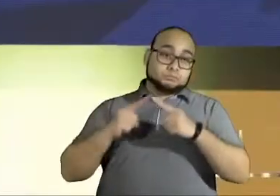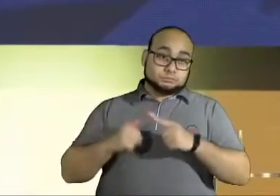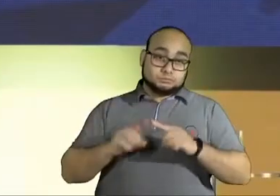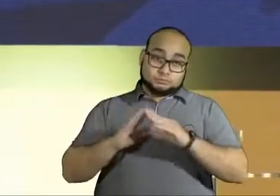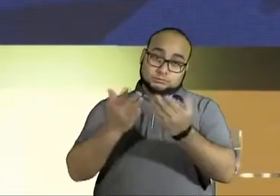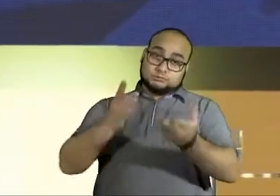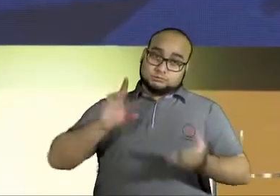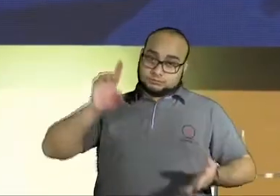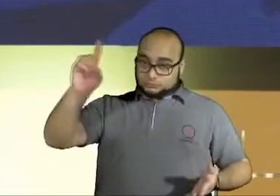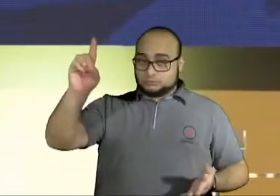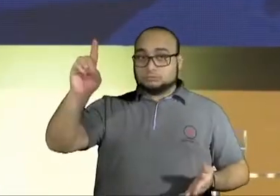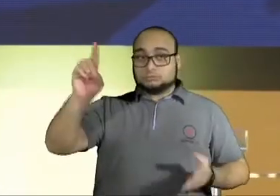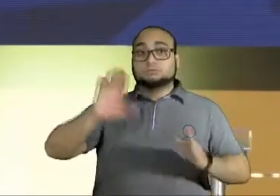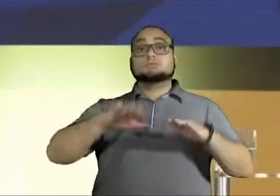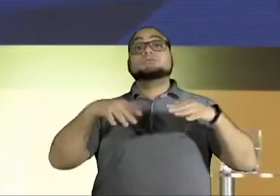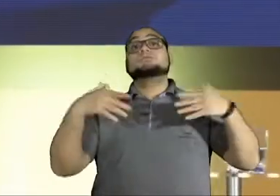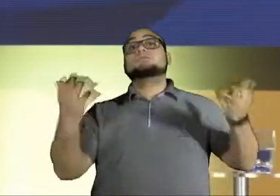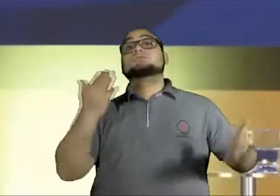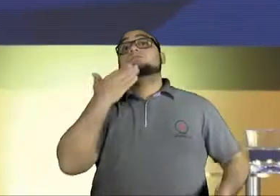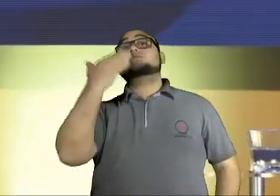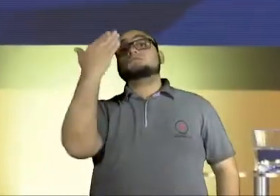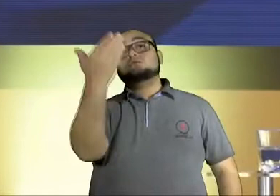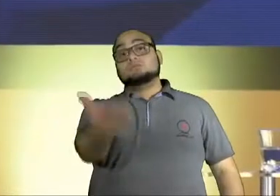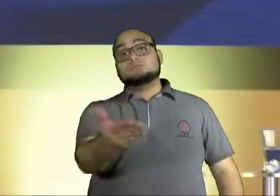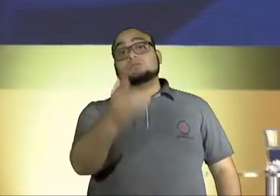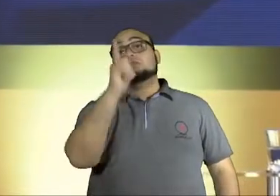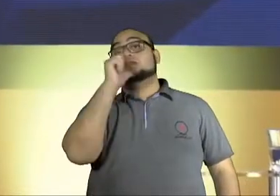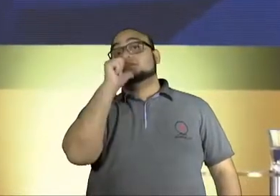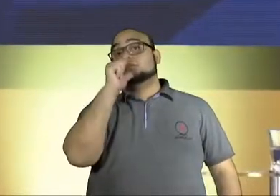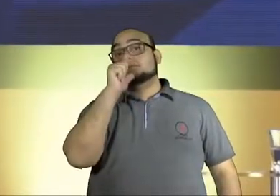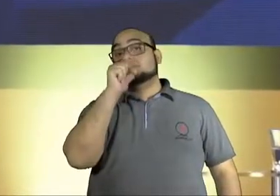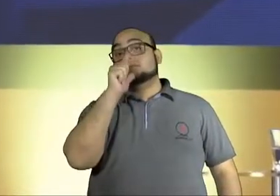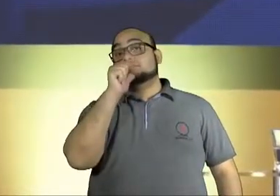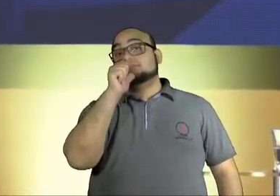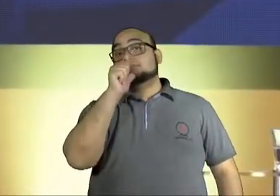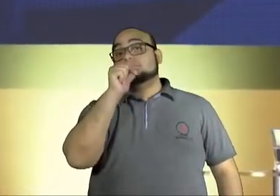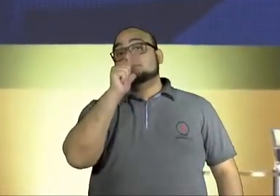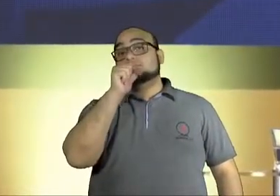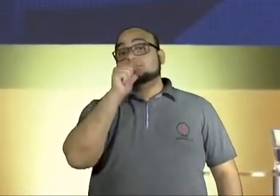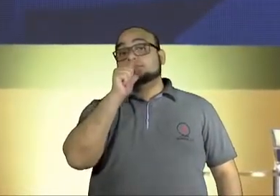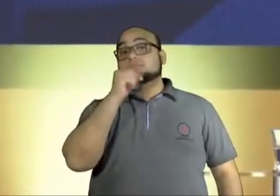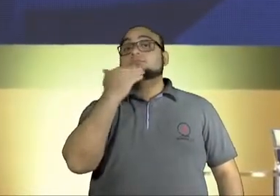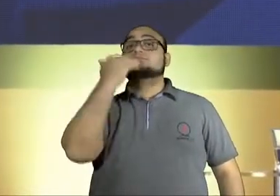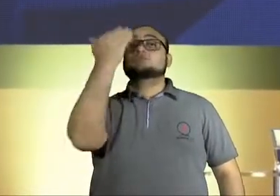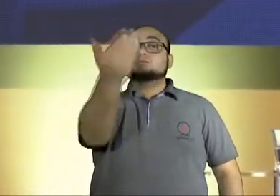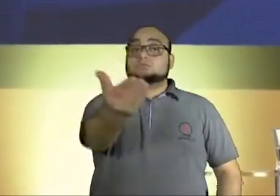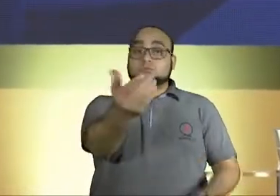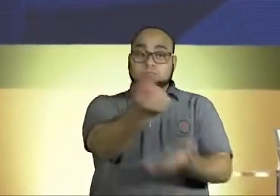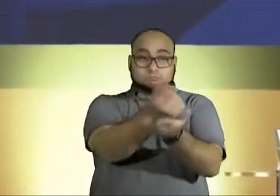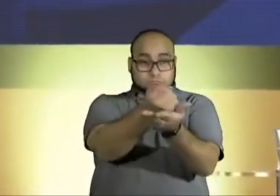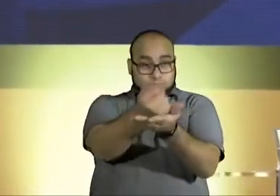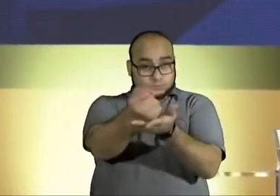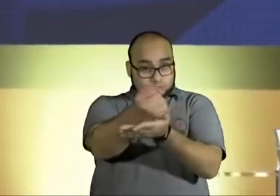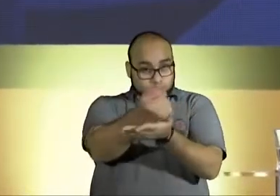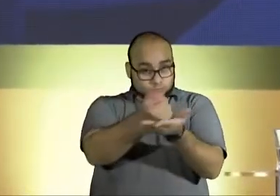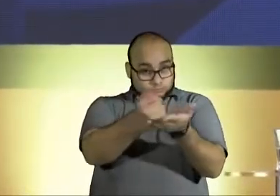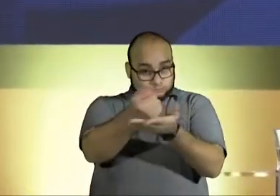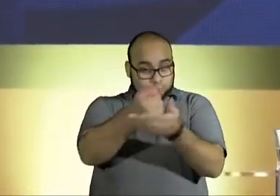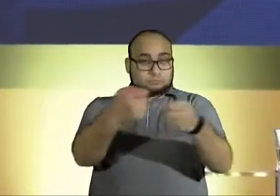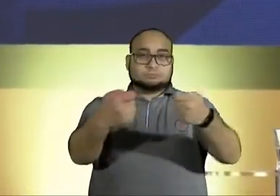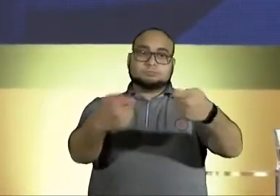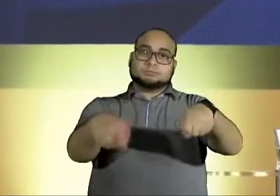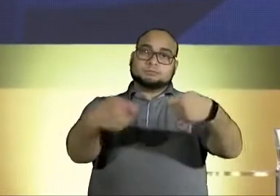Então, quando ele pede de beber água, não está pedindo baseado na necessidade de querer